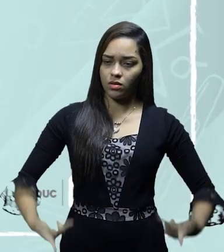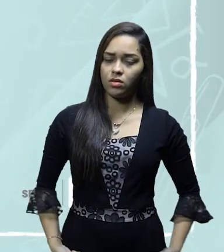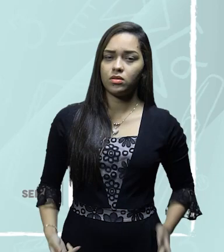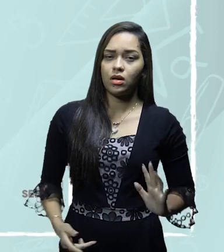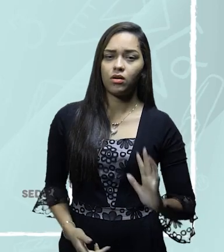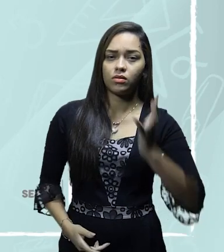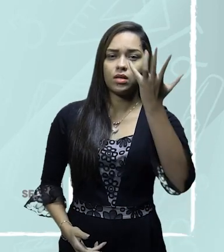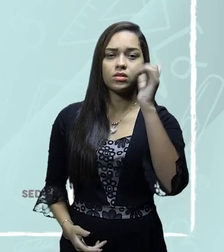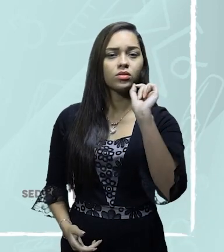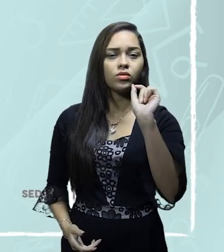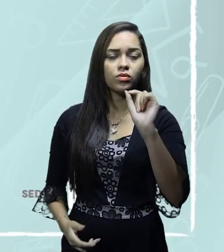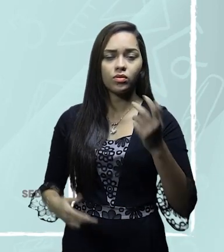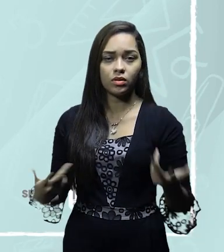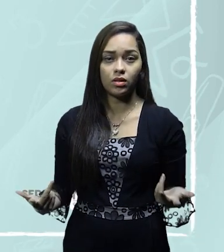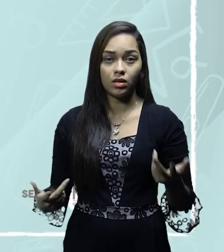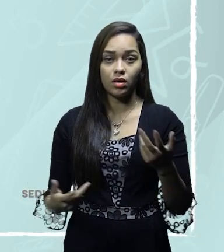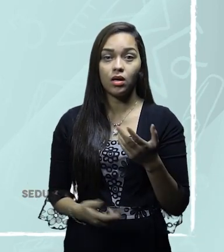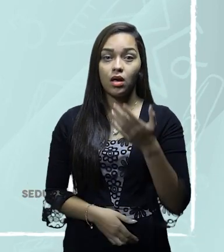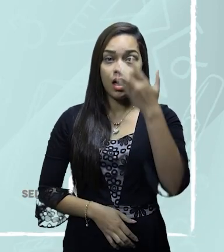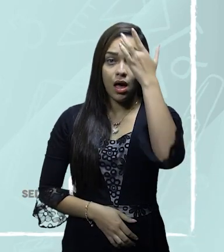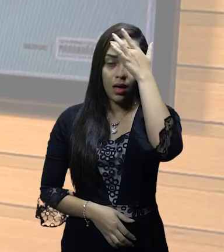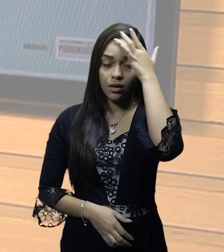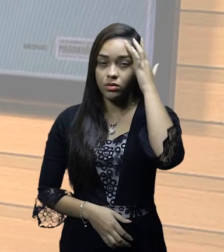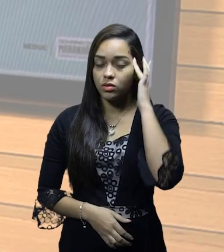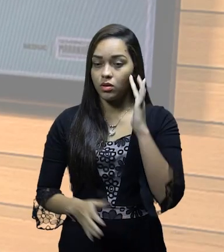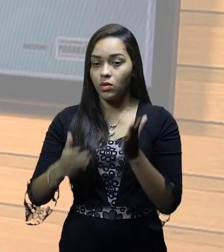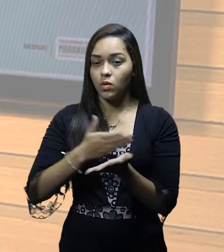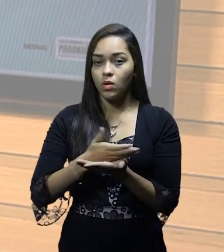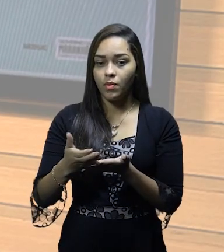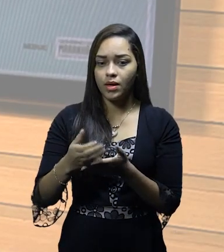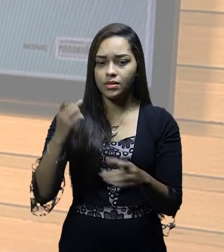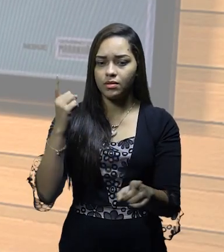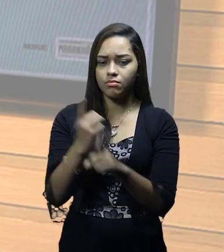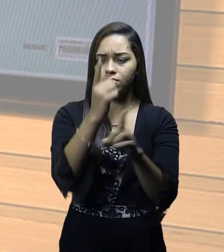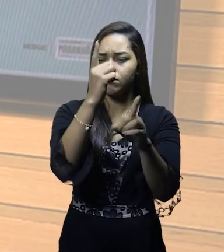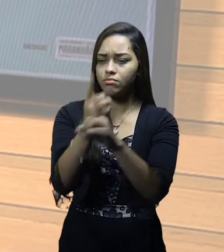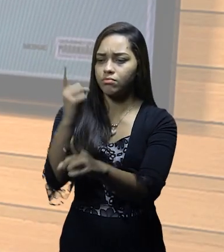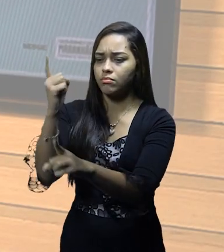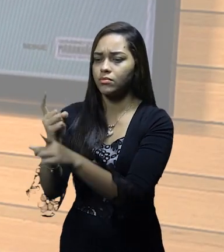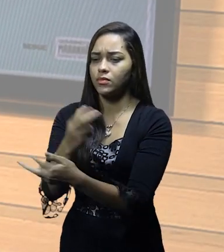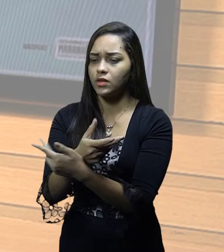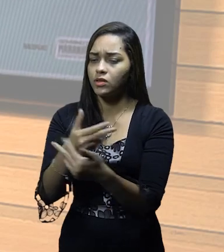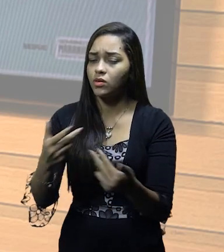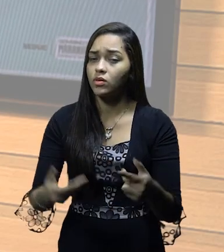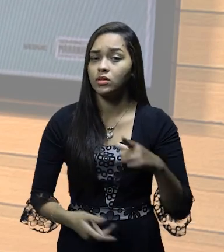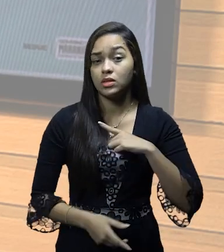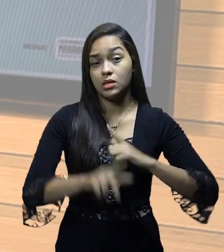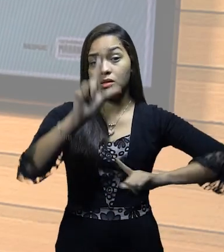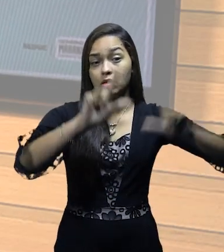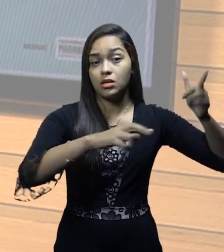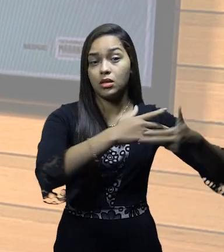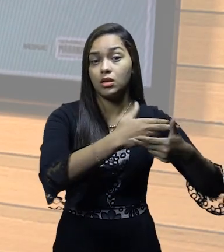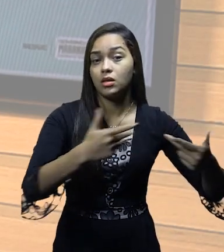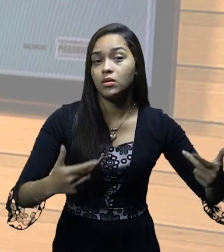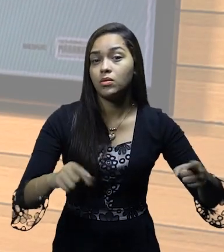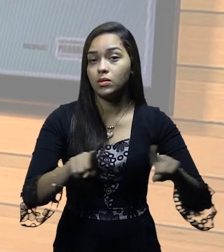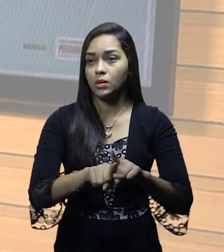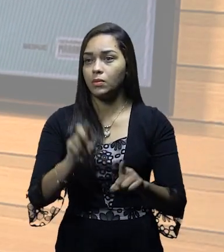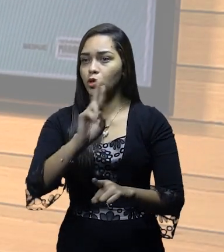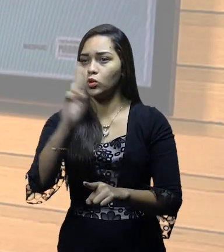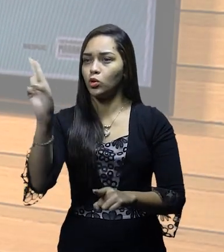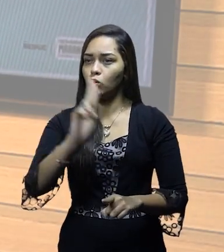Nessa época do humanismo, o que acontece? O homem começa a descobrir muitas coisas. Como eu falei,